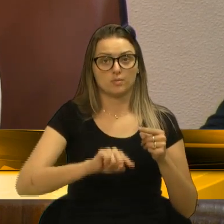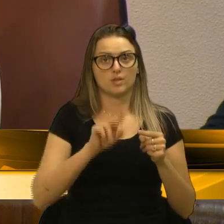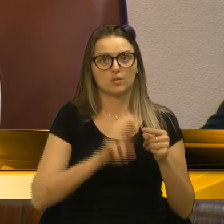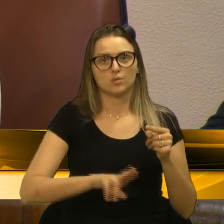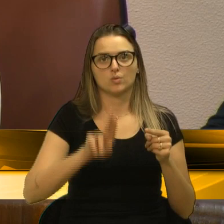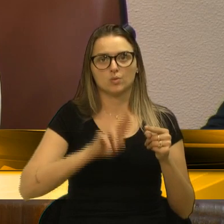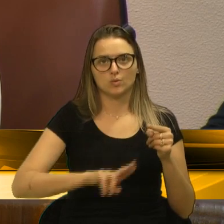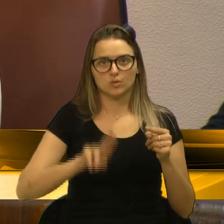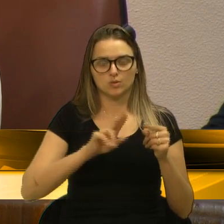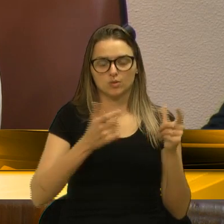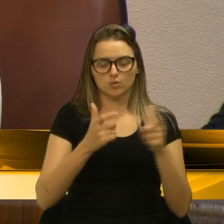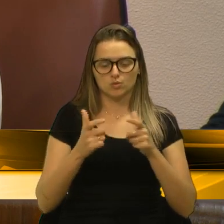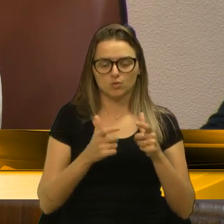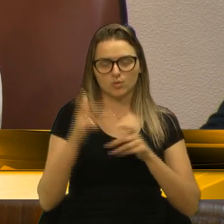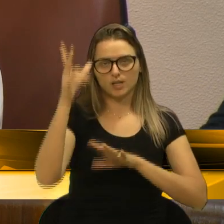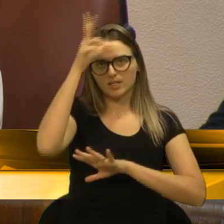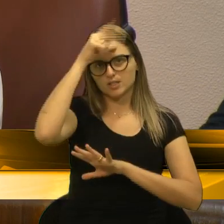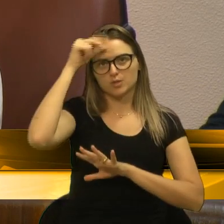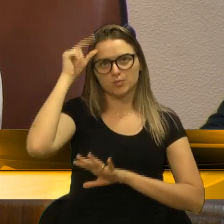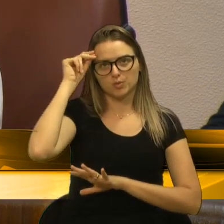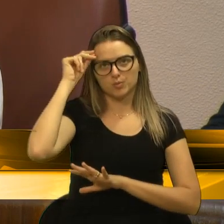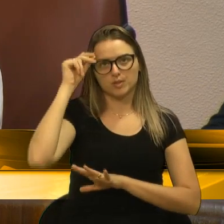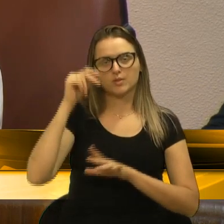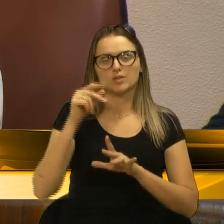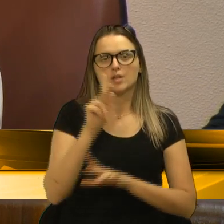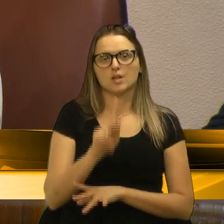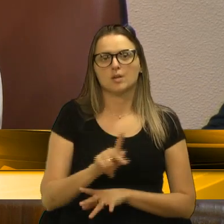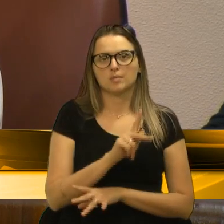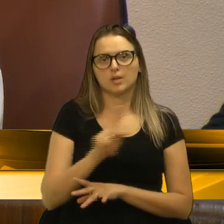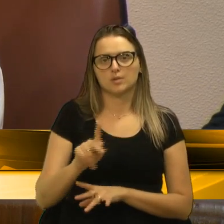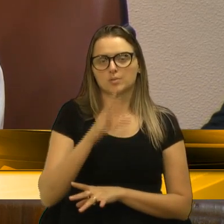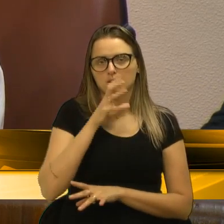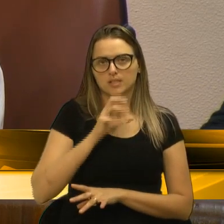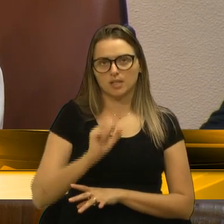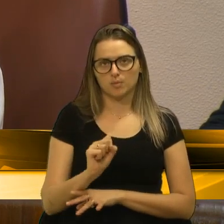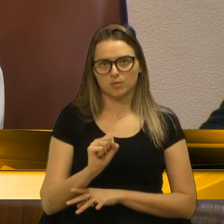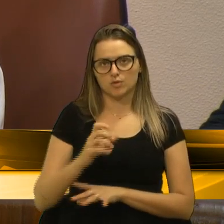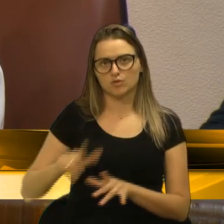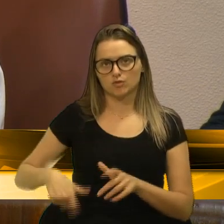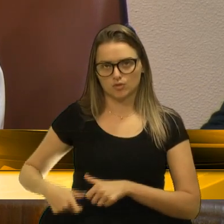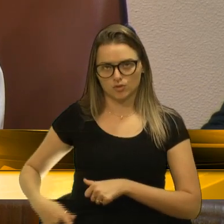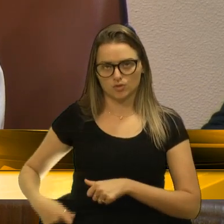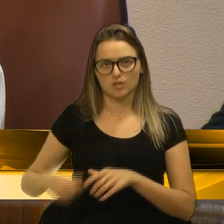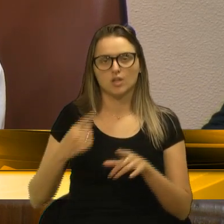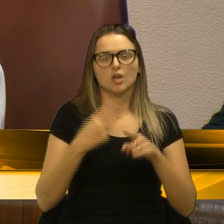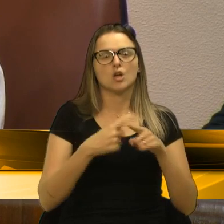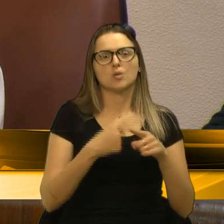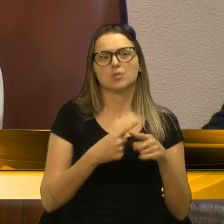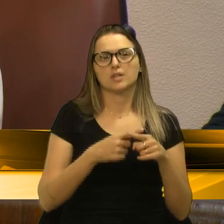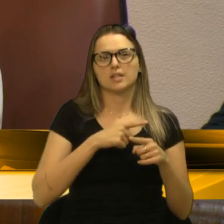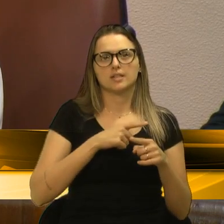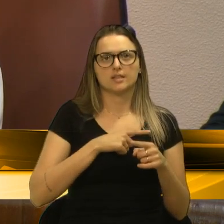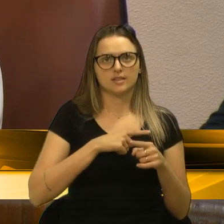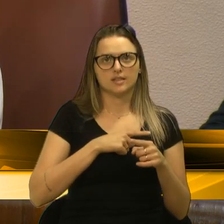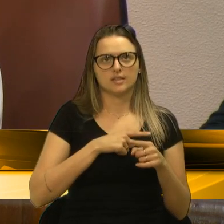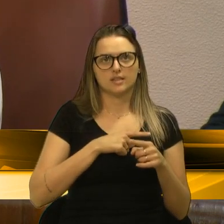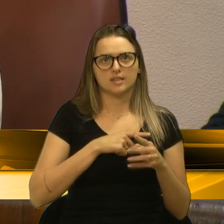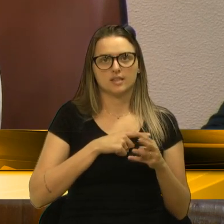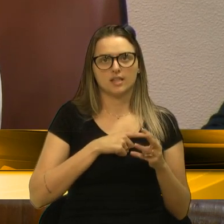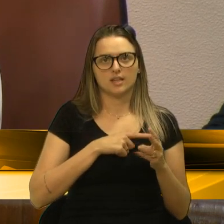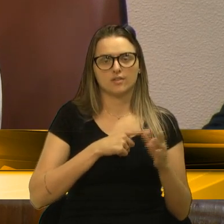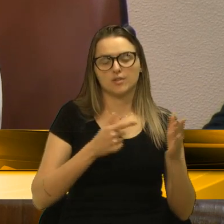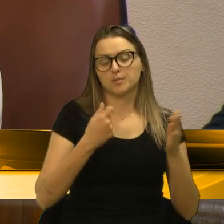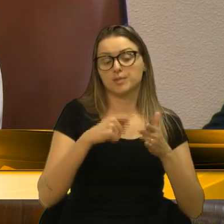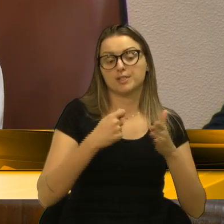utilização dos espaços públicos pelos frades capuchinhos, uma vez haver suficiência